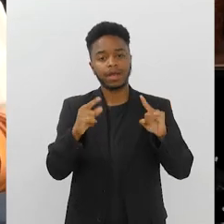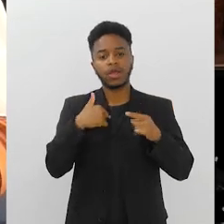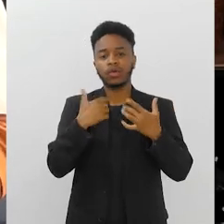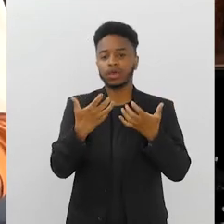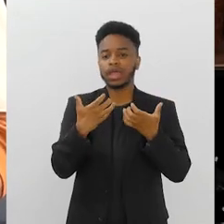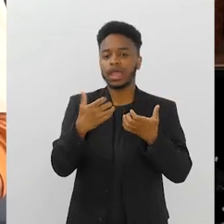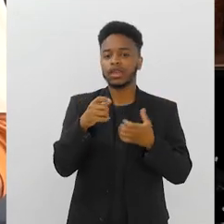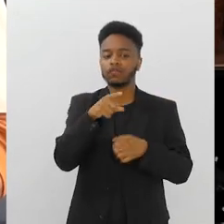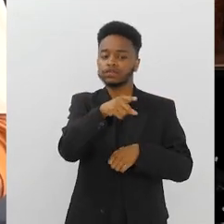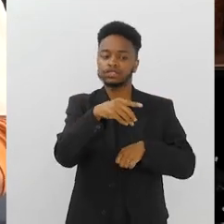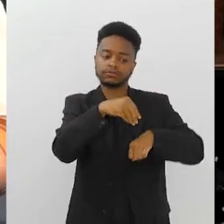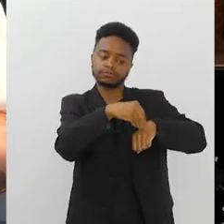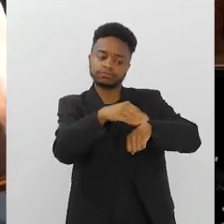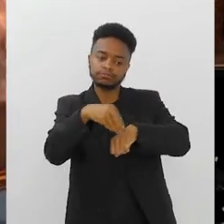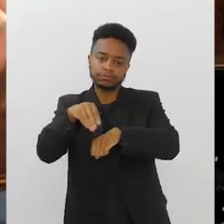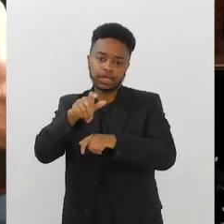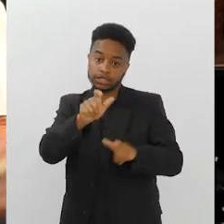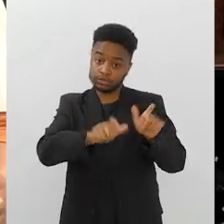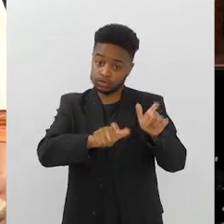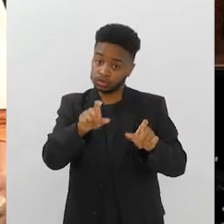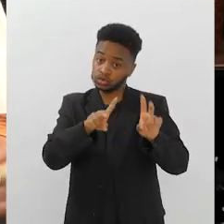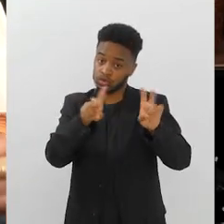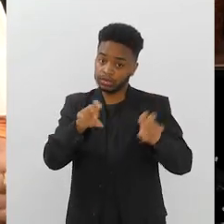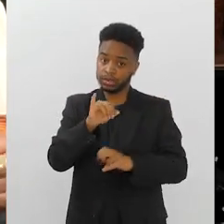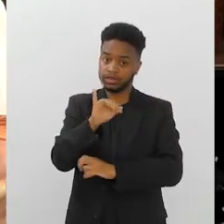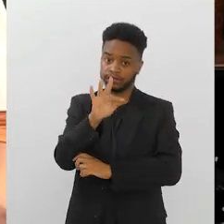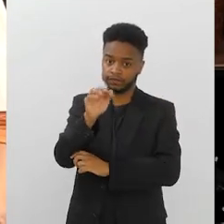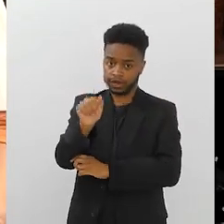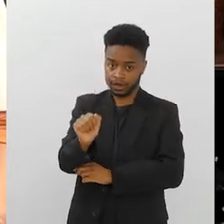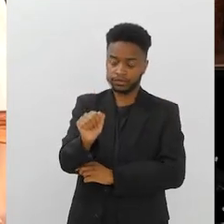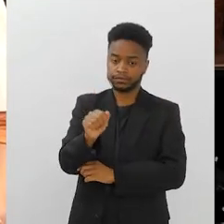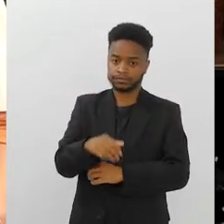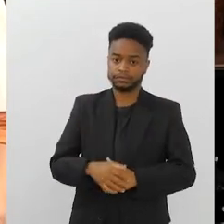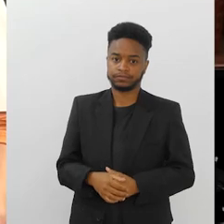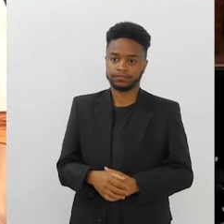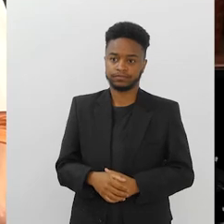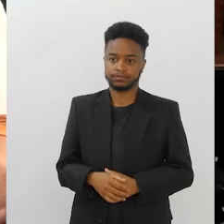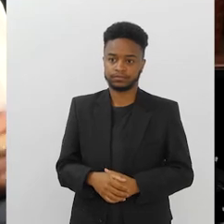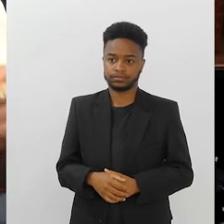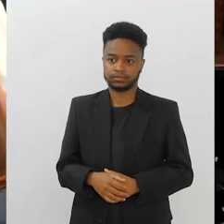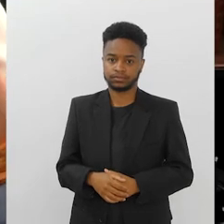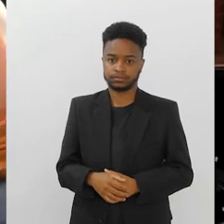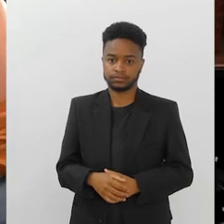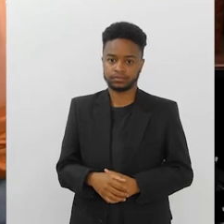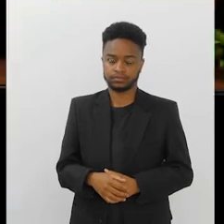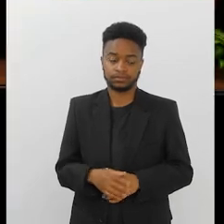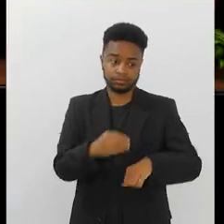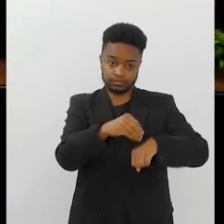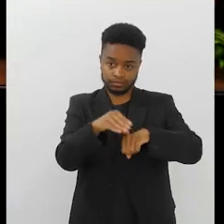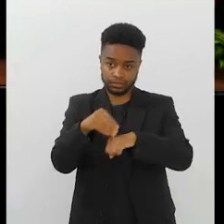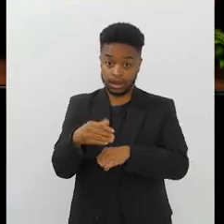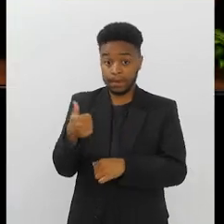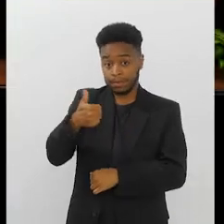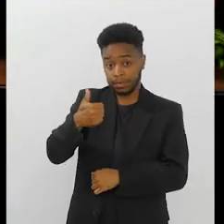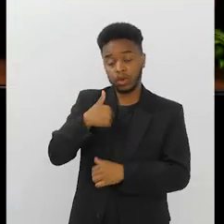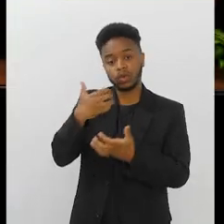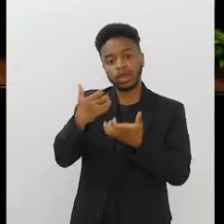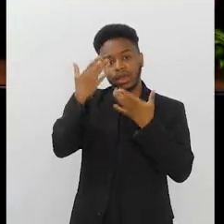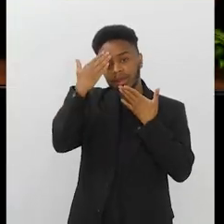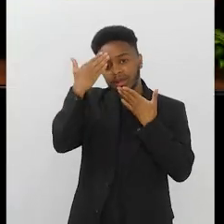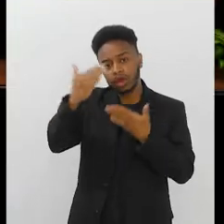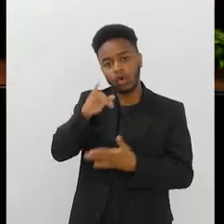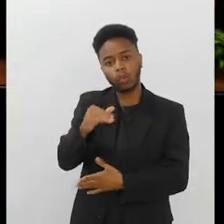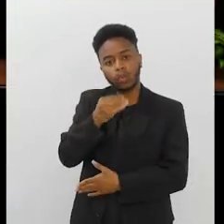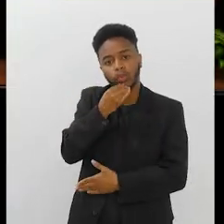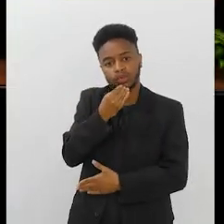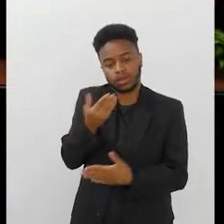ótimo mas eu gostaria que você deixasse uma mensagem sobre isso sobre F sobre Car po deixar essa mensagem aqui